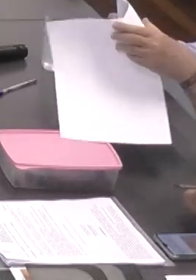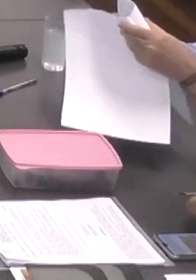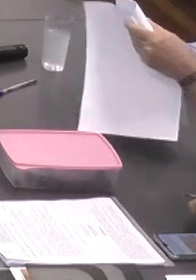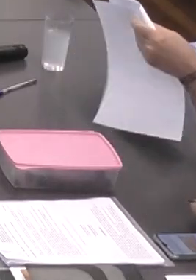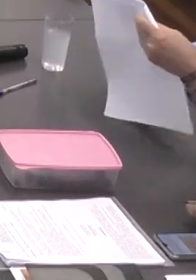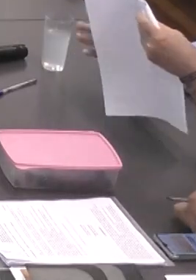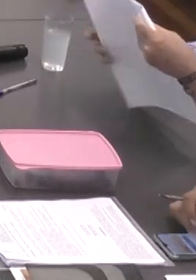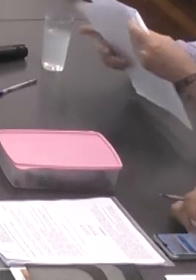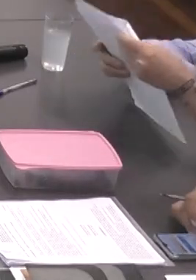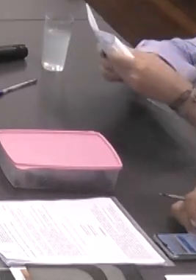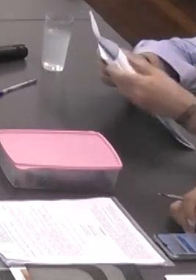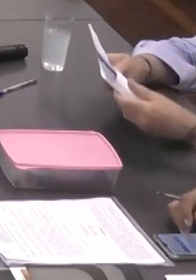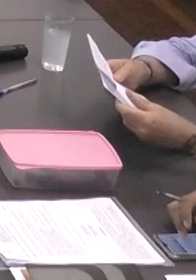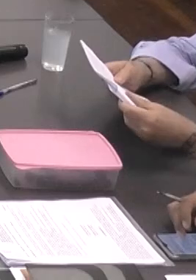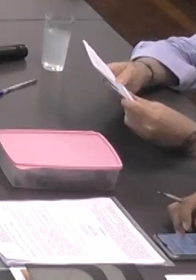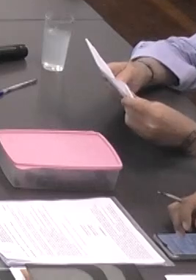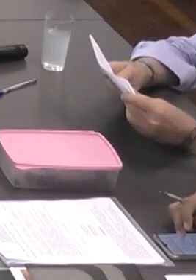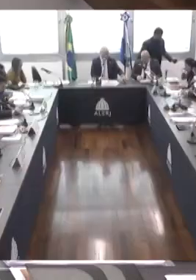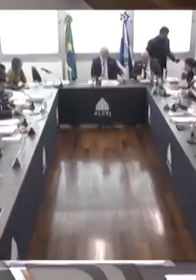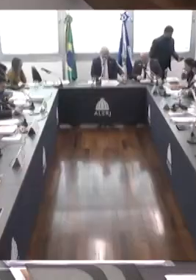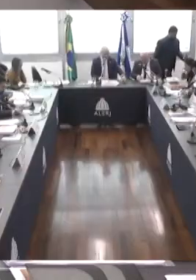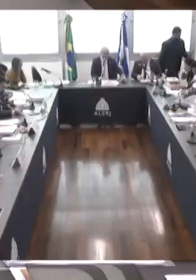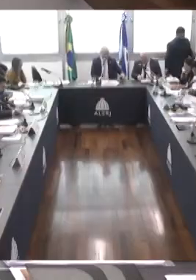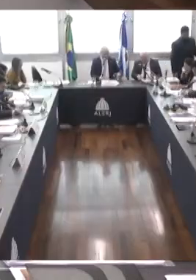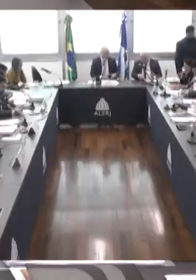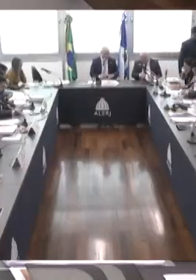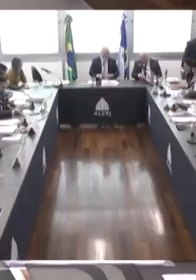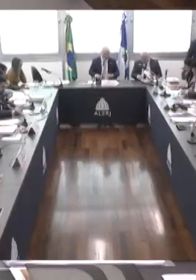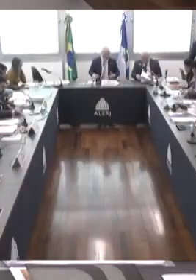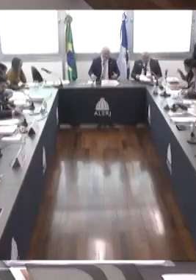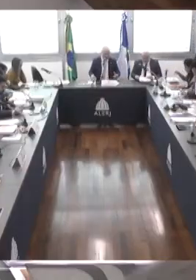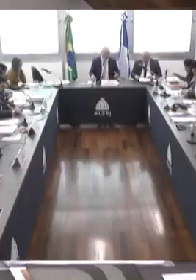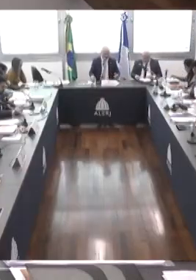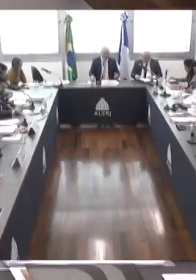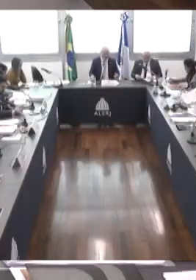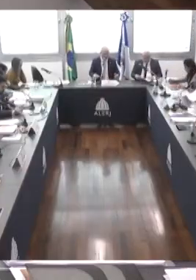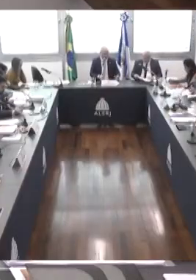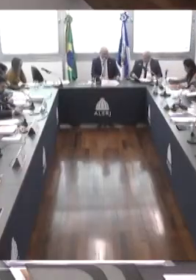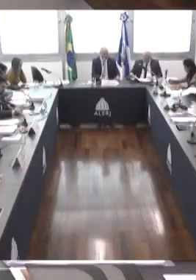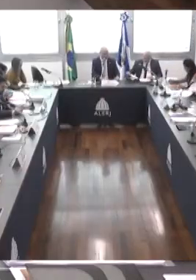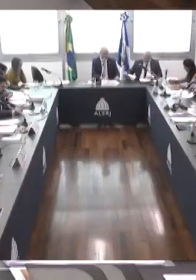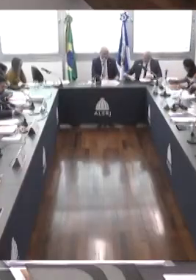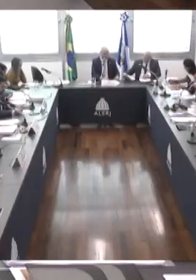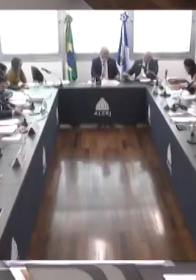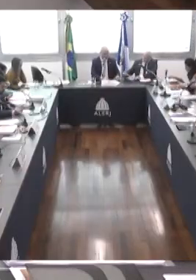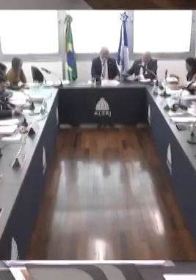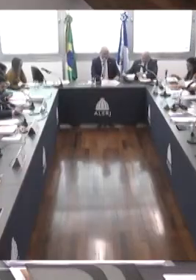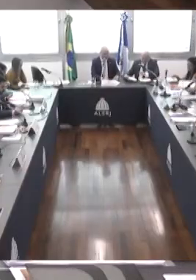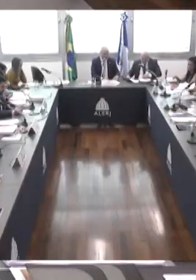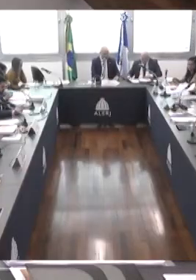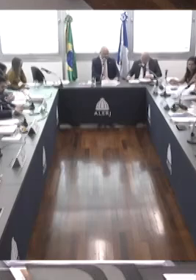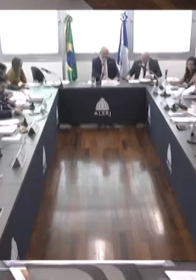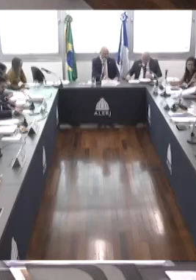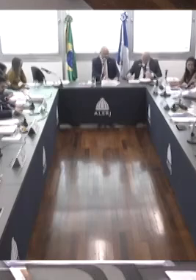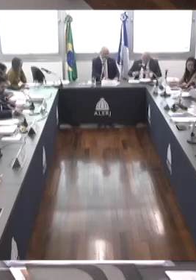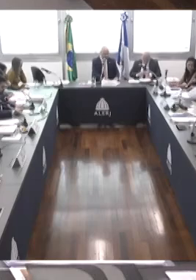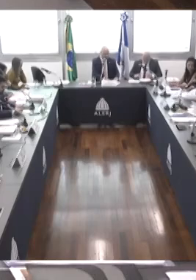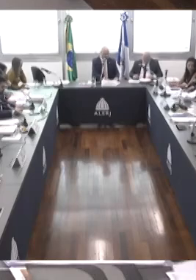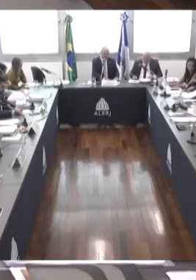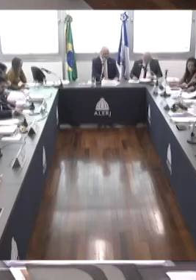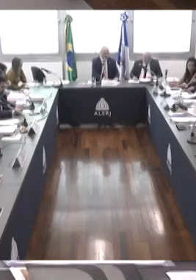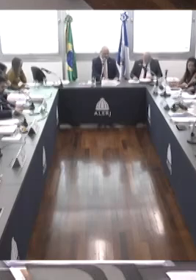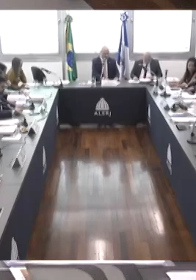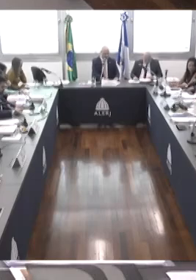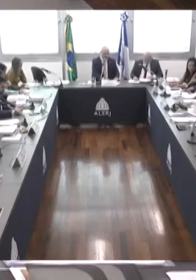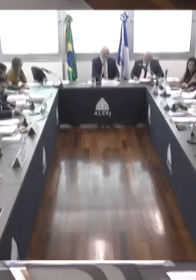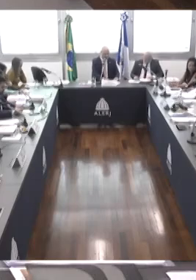de valorização da vida em casas de abrigo, casas de passagem e centros de acolhimento no âmbito do Estado do Rio de Janeiro. O parecer é favorável às emendas